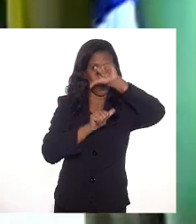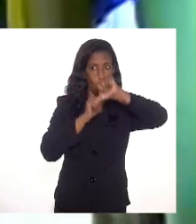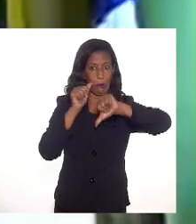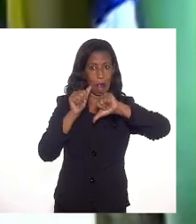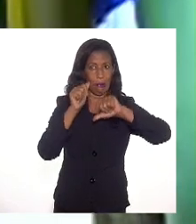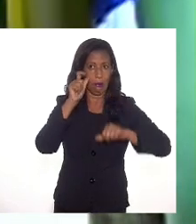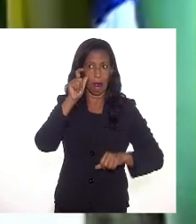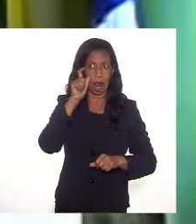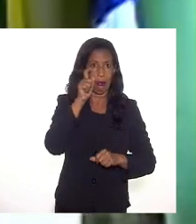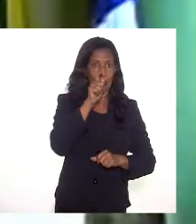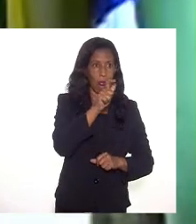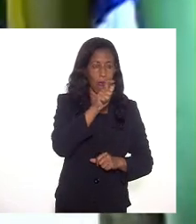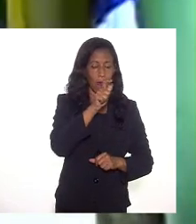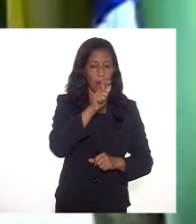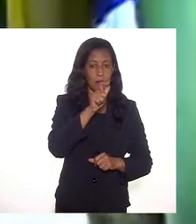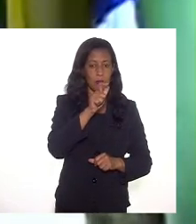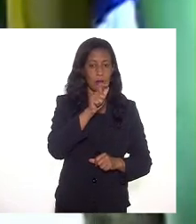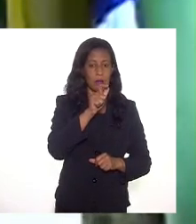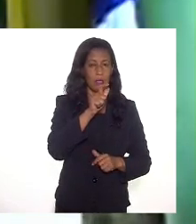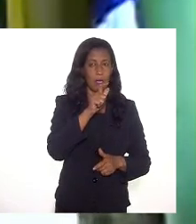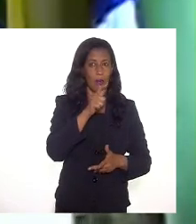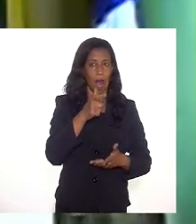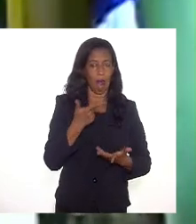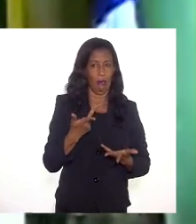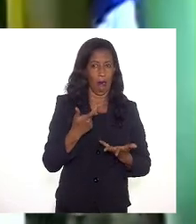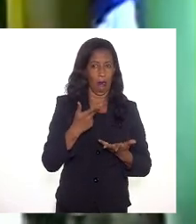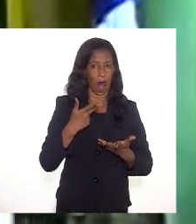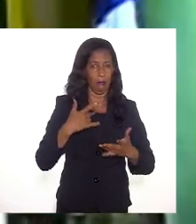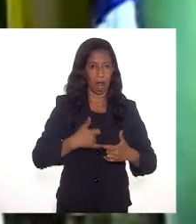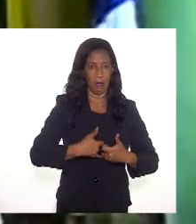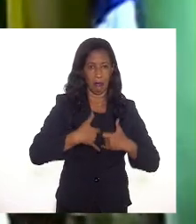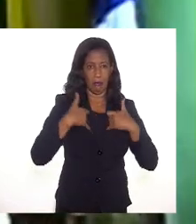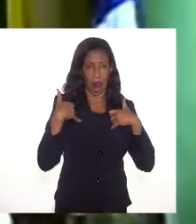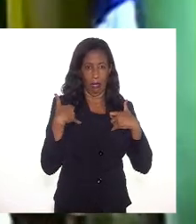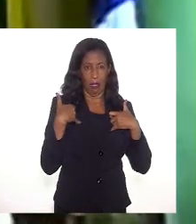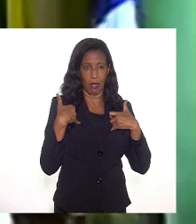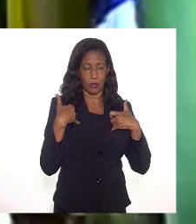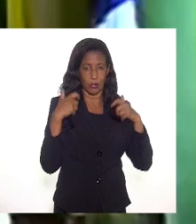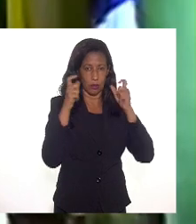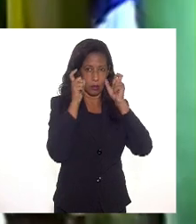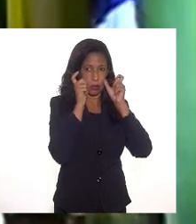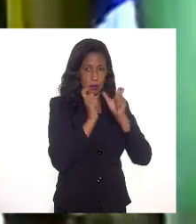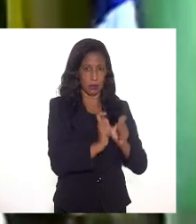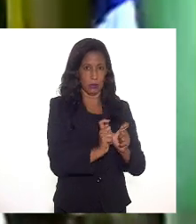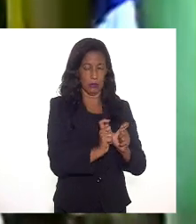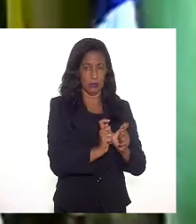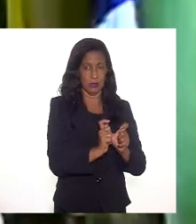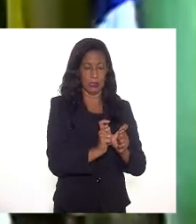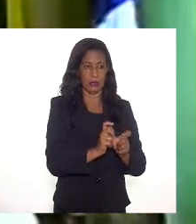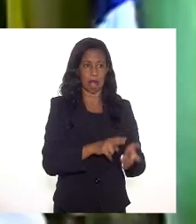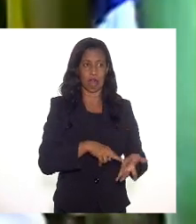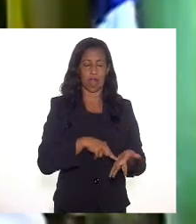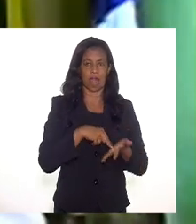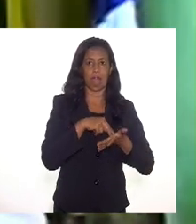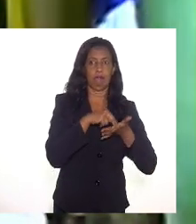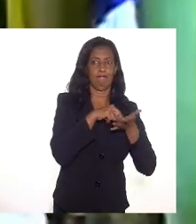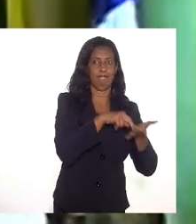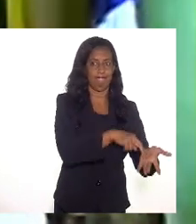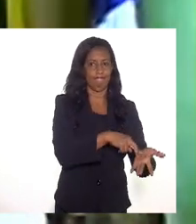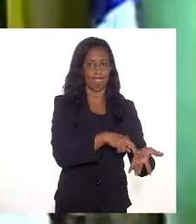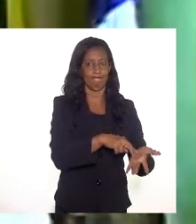ganância, a arrogância, a prepotência, vaidade tem predominado. E a